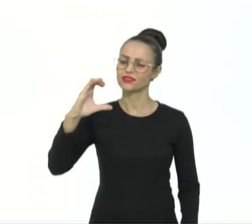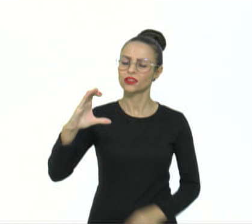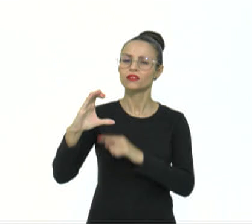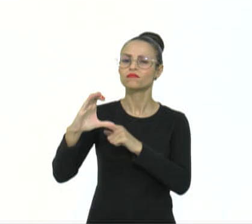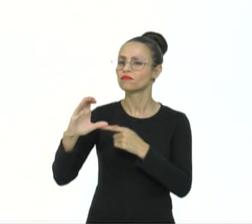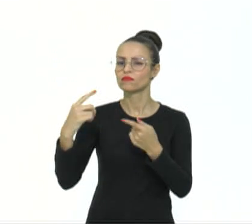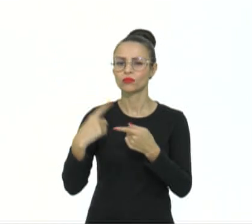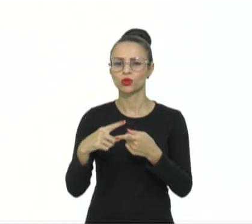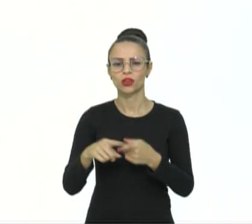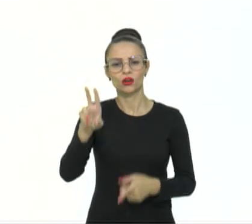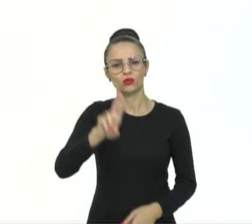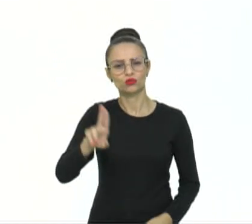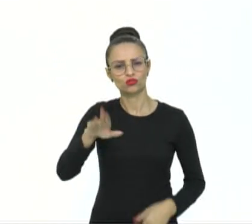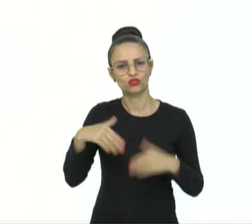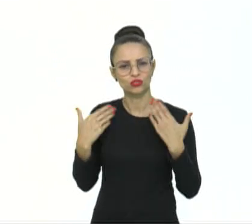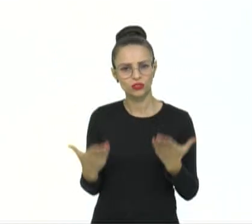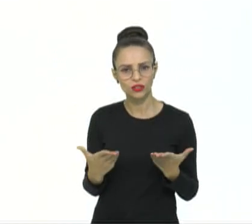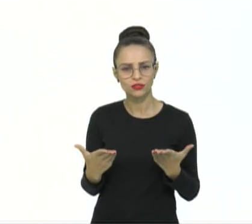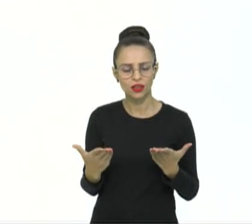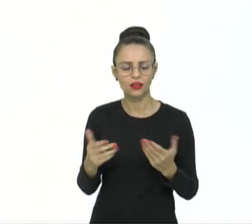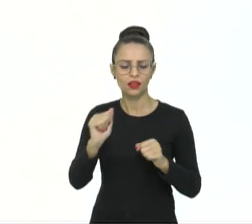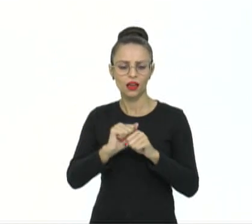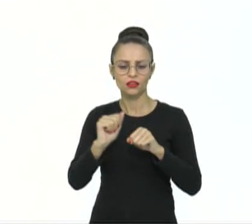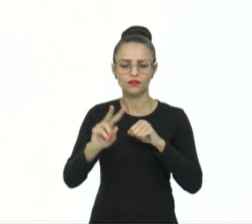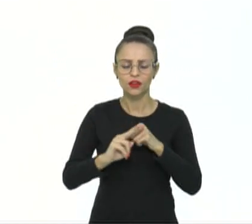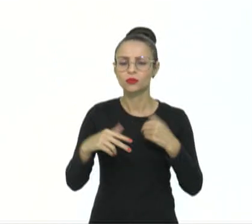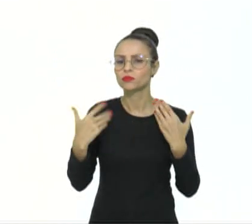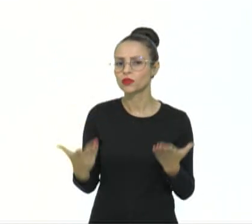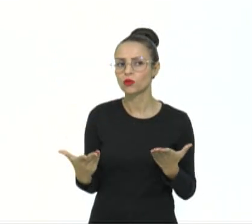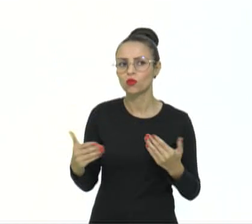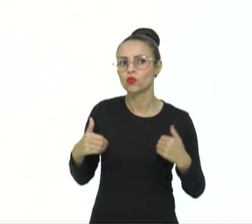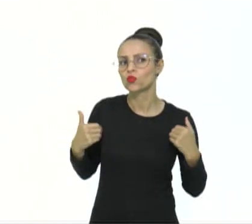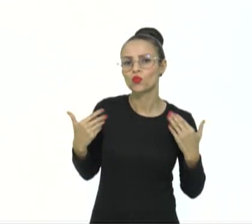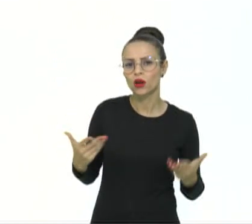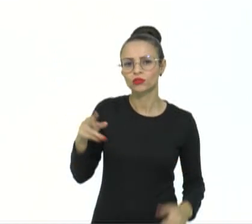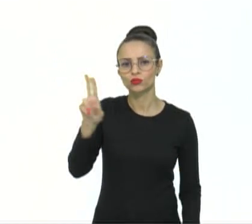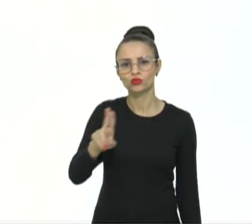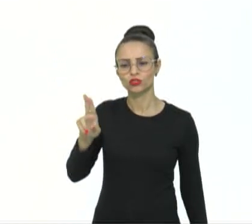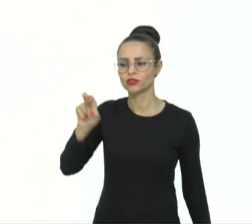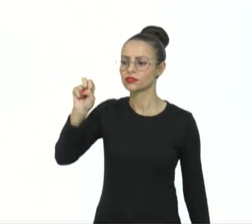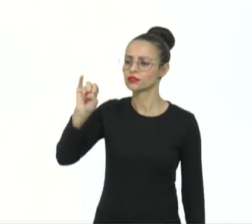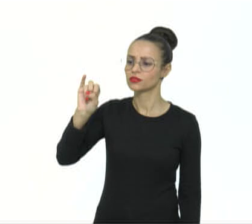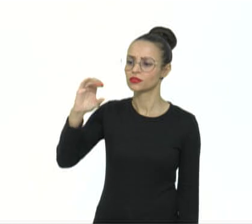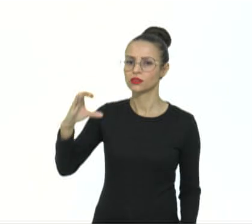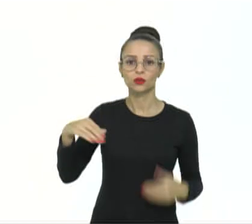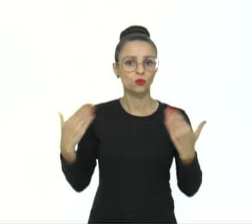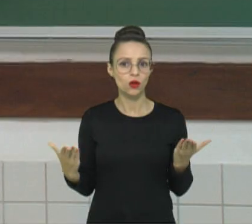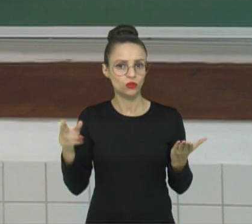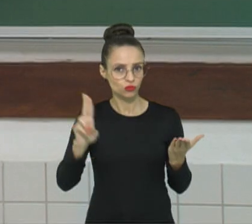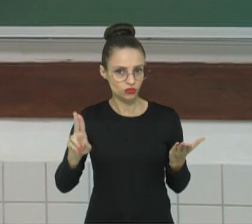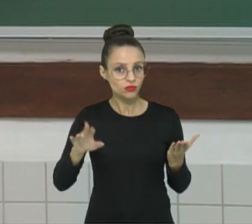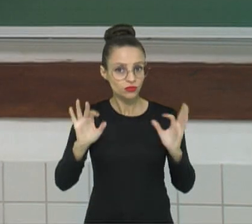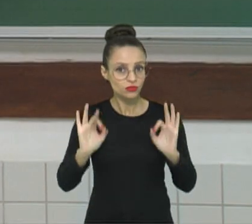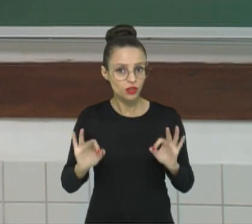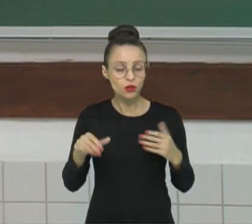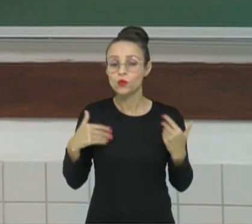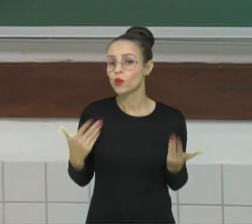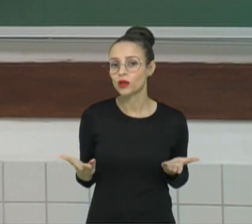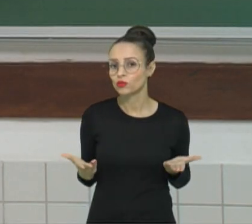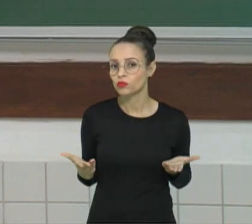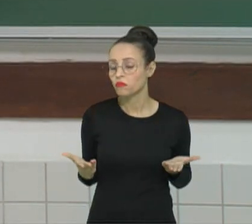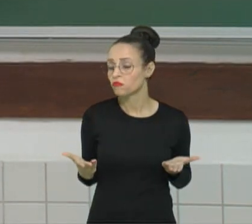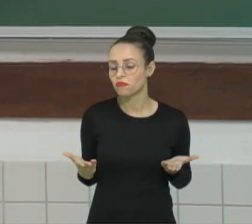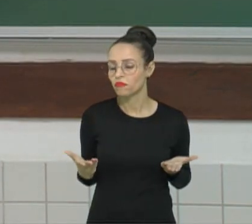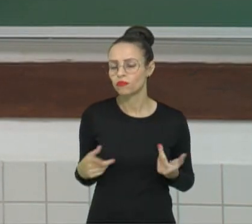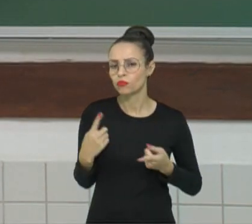que foi utilizado no trecho. Então, quando que nós fazemos esse uso? Certo? Quando que a gente usa esse